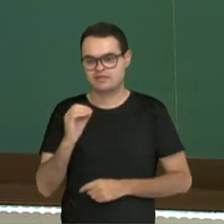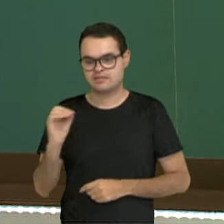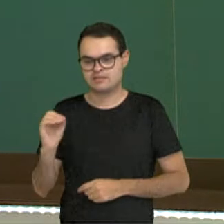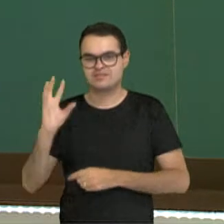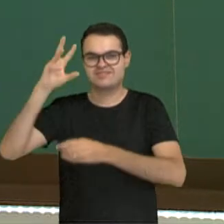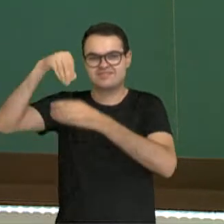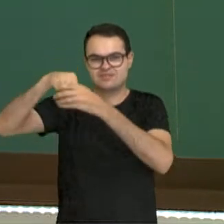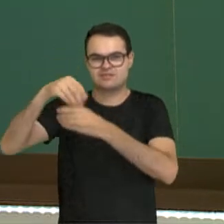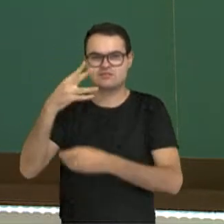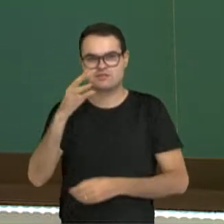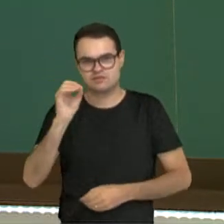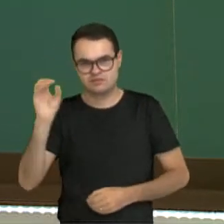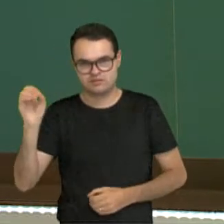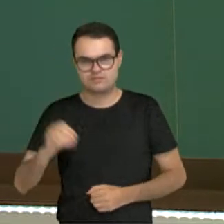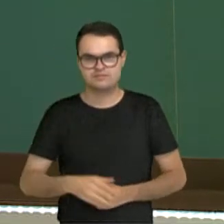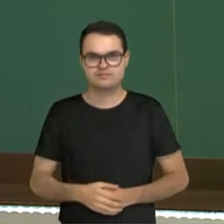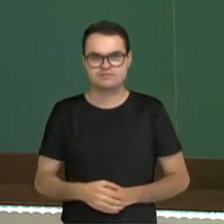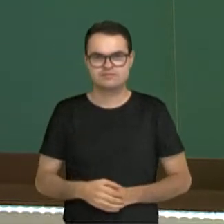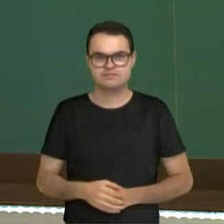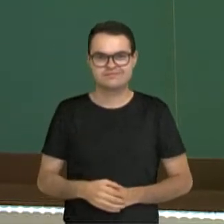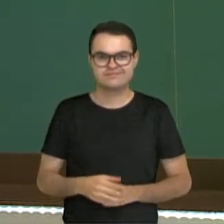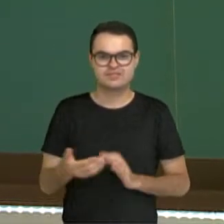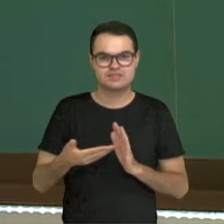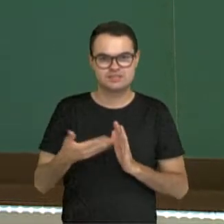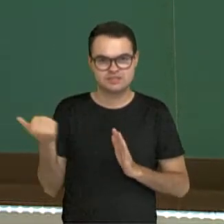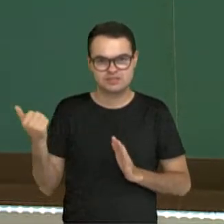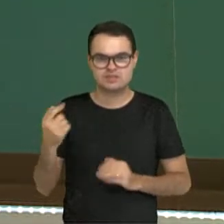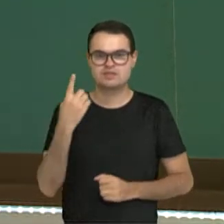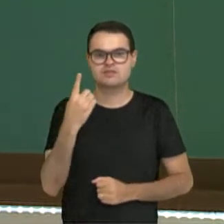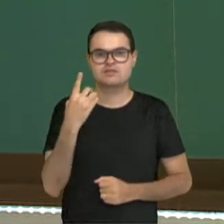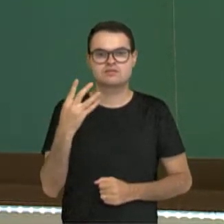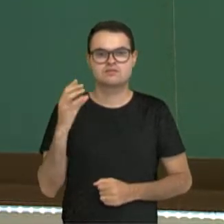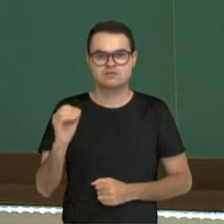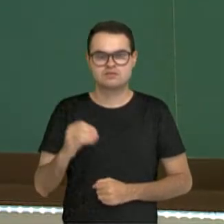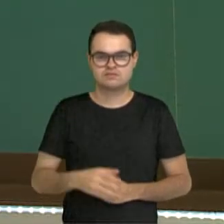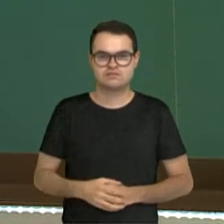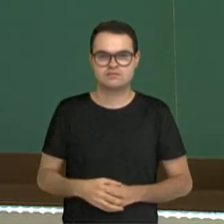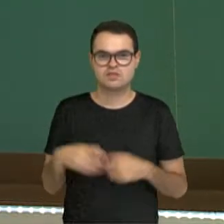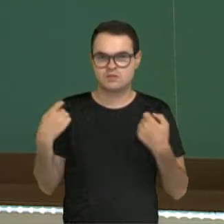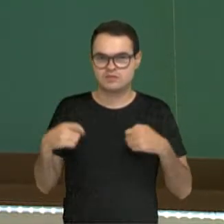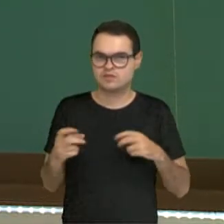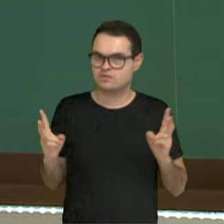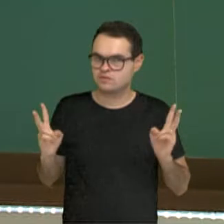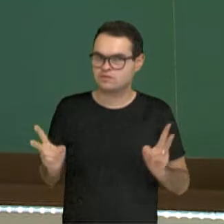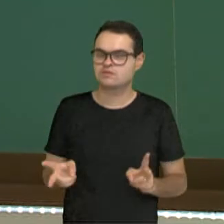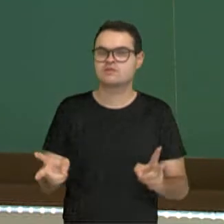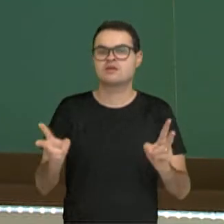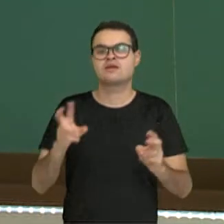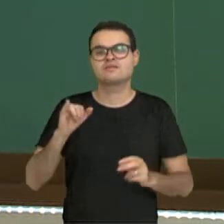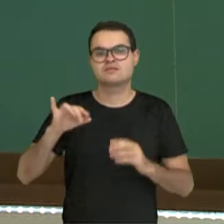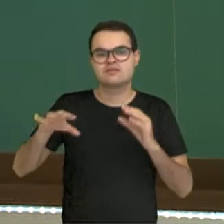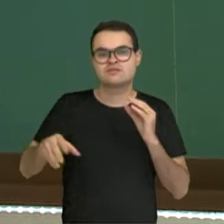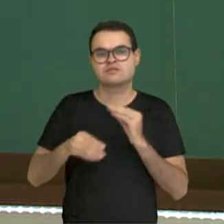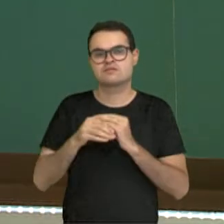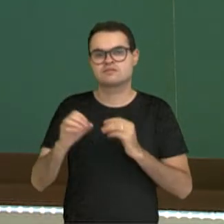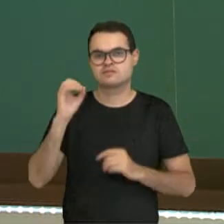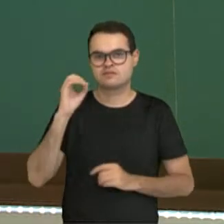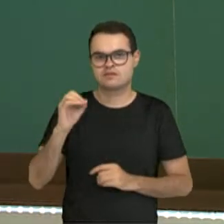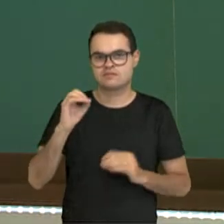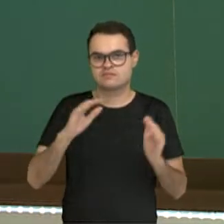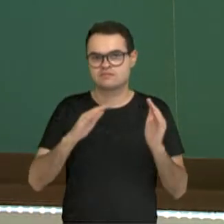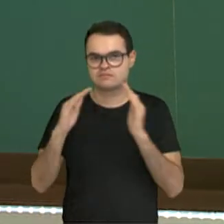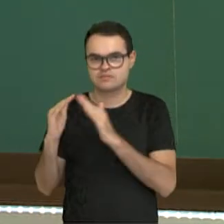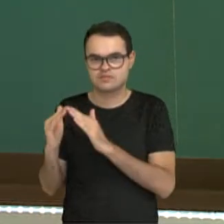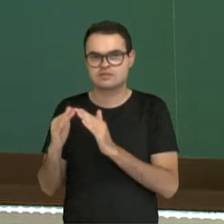do 440. Subtraindo, vai dar 140. Aí eu preciso continuar. Se eu acrescento um zero, eu estou indo para a casa